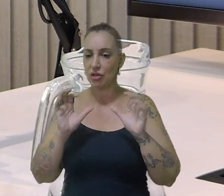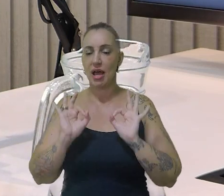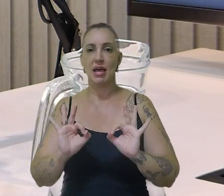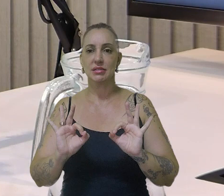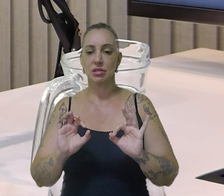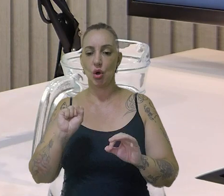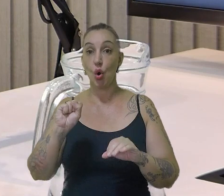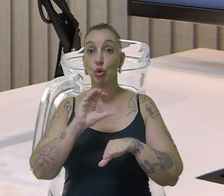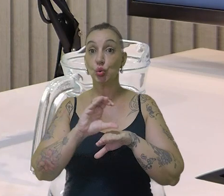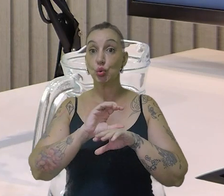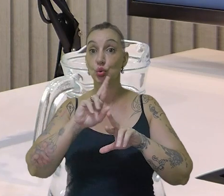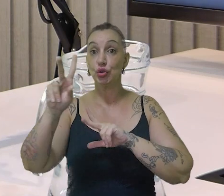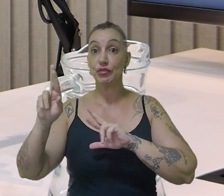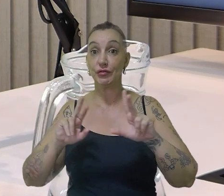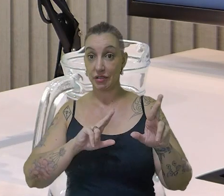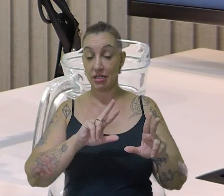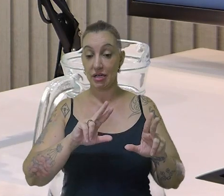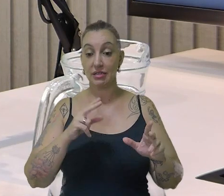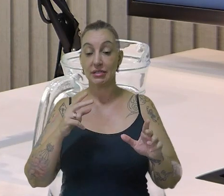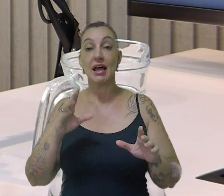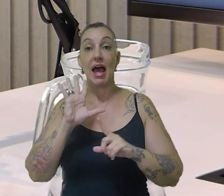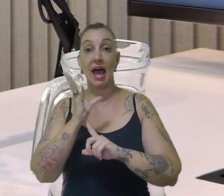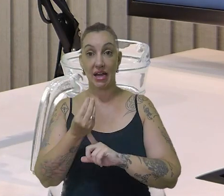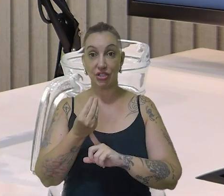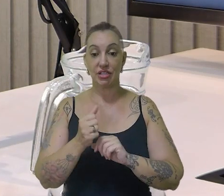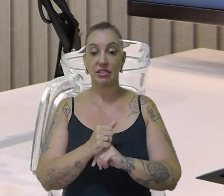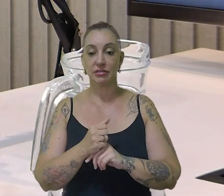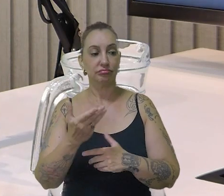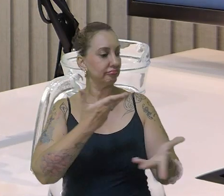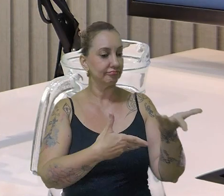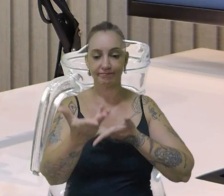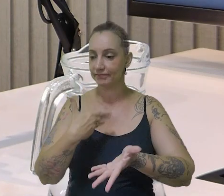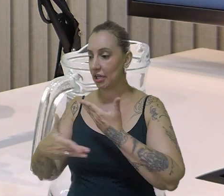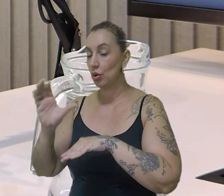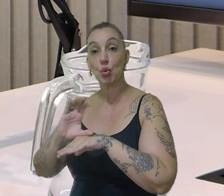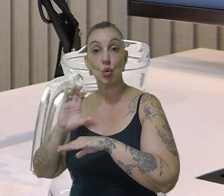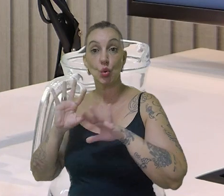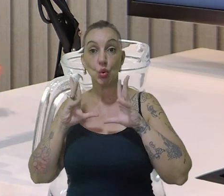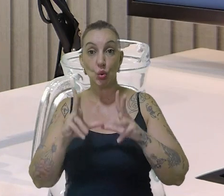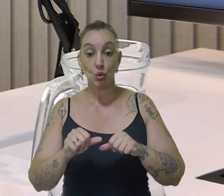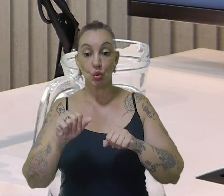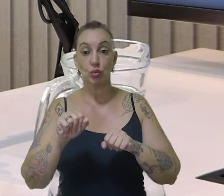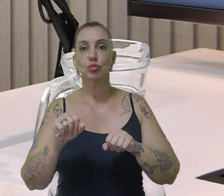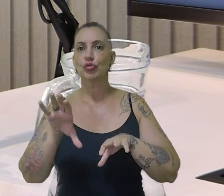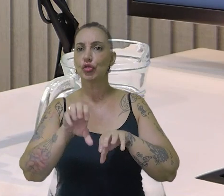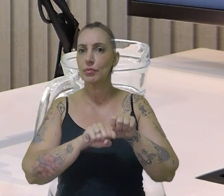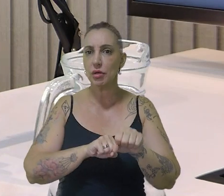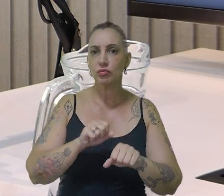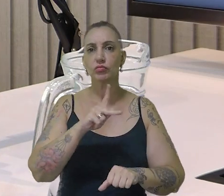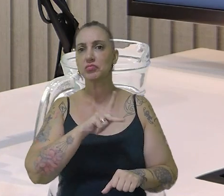porque é isso são oito cursos diferentes na na área das Artes você interage com todos os cursos com todos os formadores